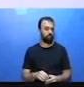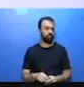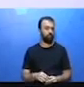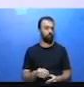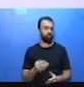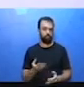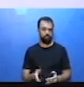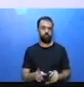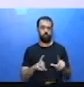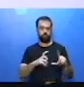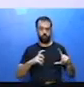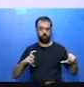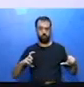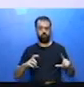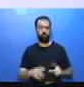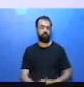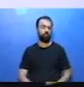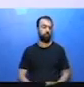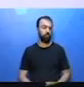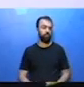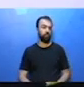trapézio.